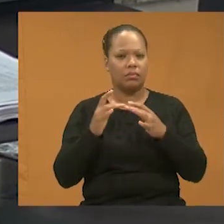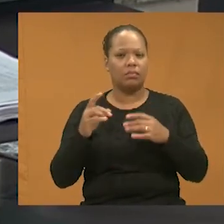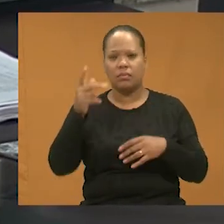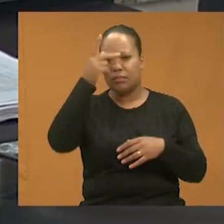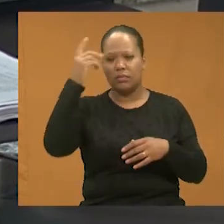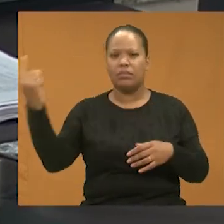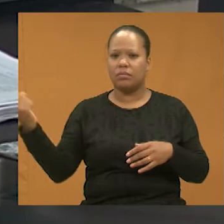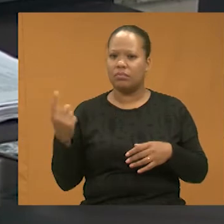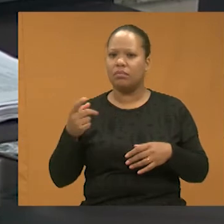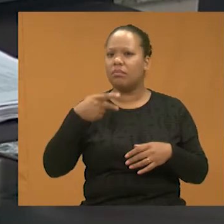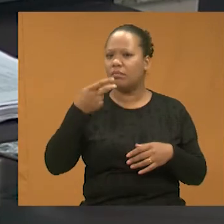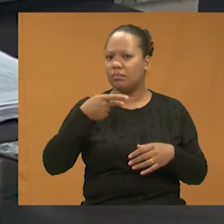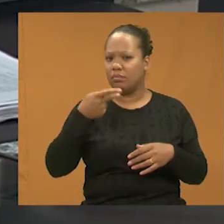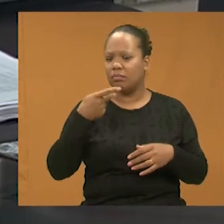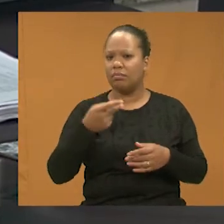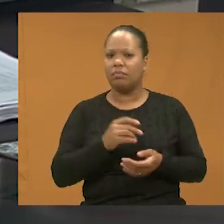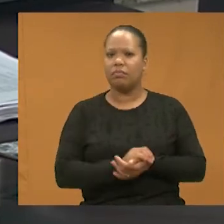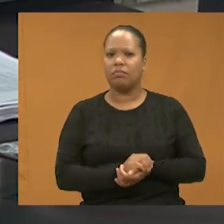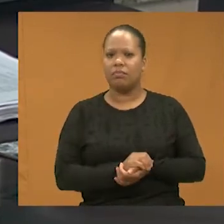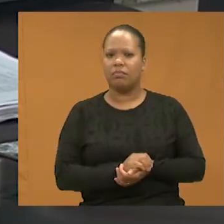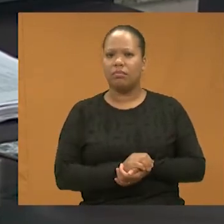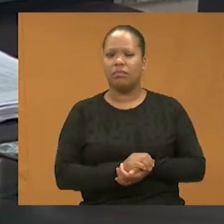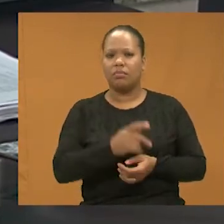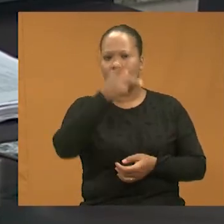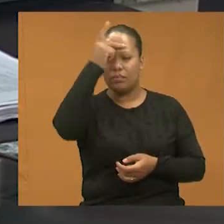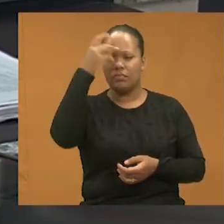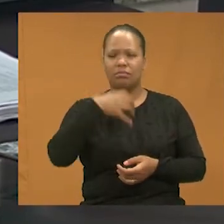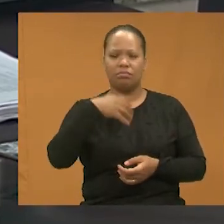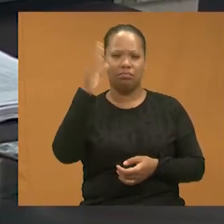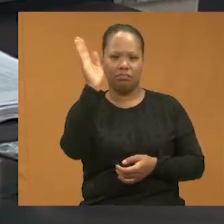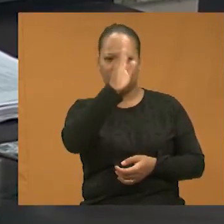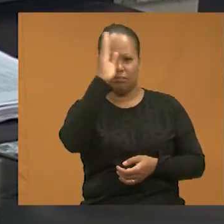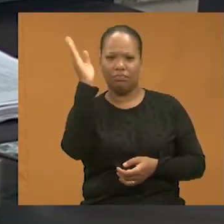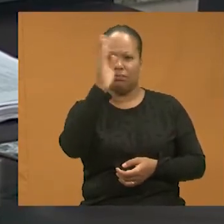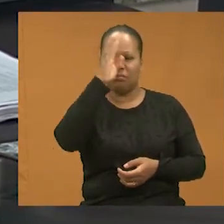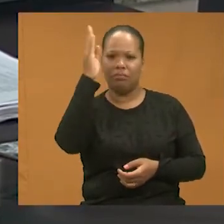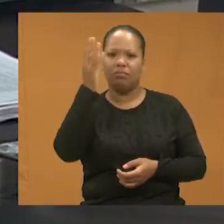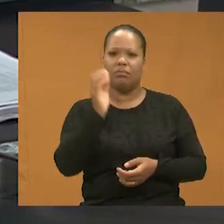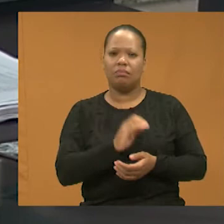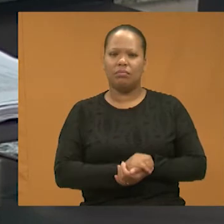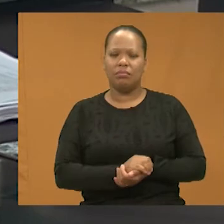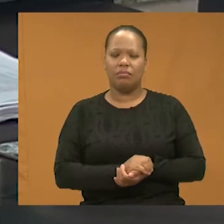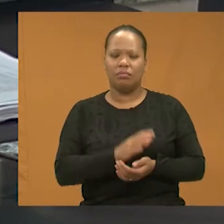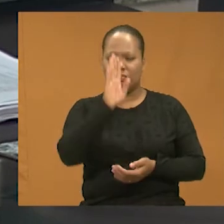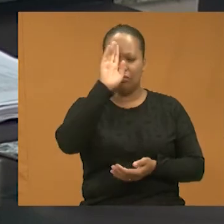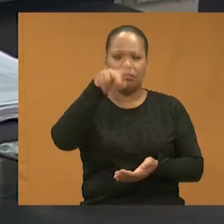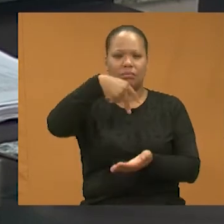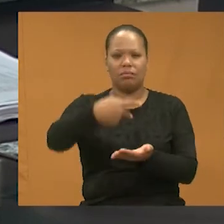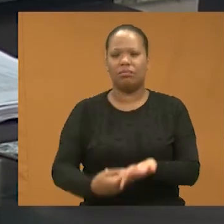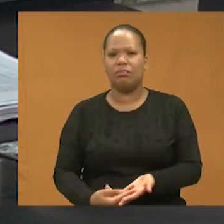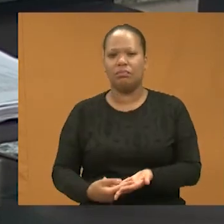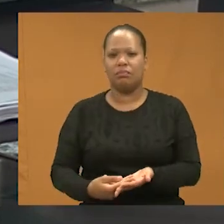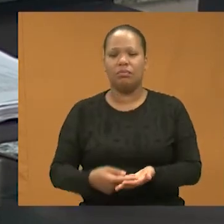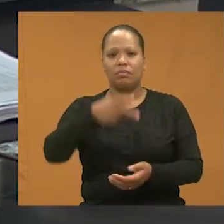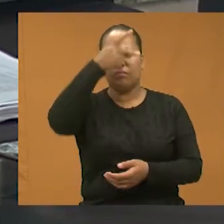se expor, que as pessoas que saem de lá com tontura, das pessoas que saem de lá e desmaiam, das pessoas